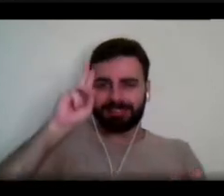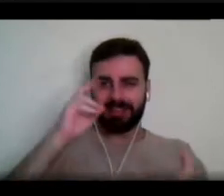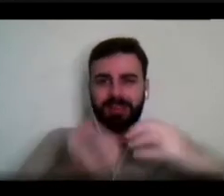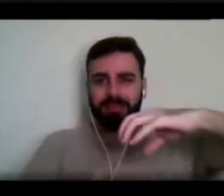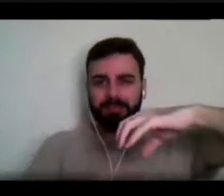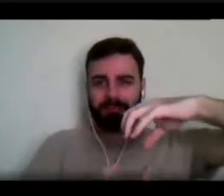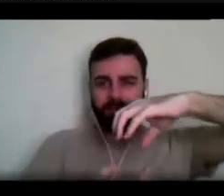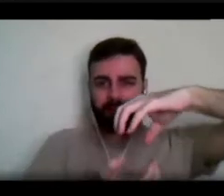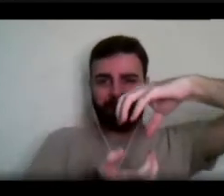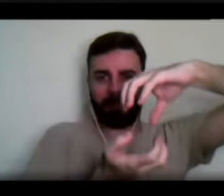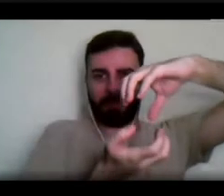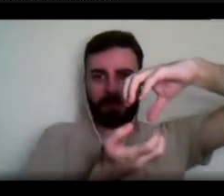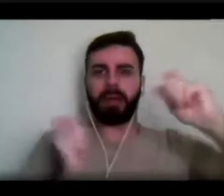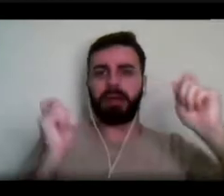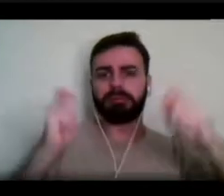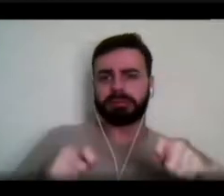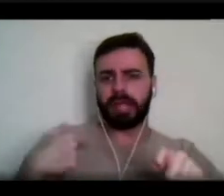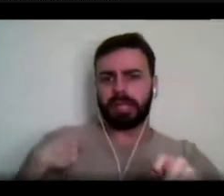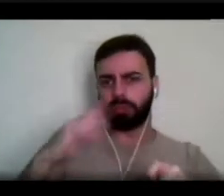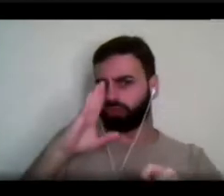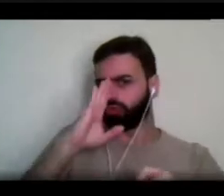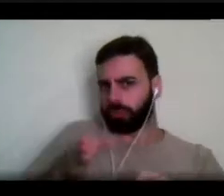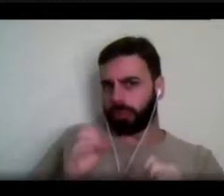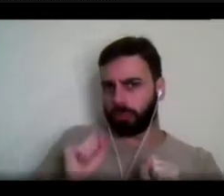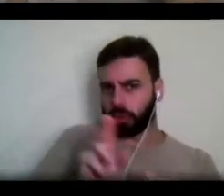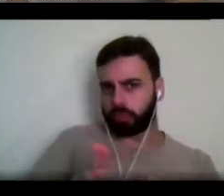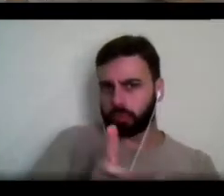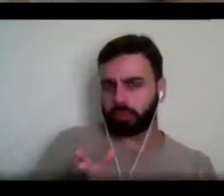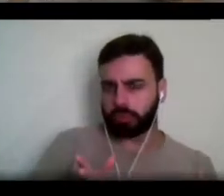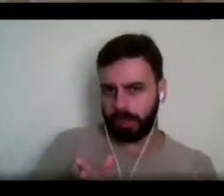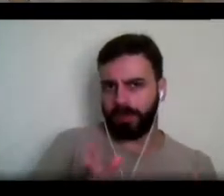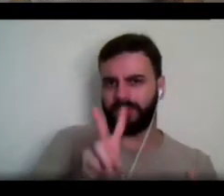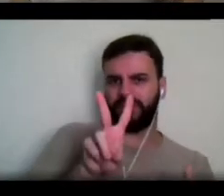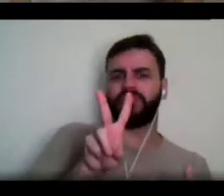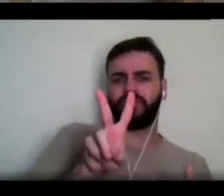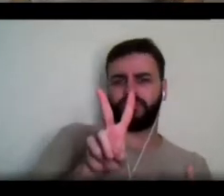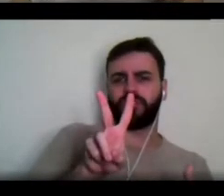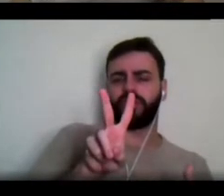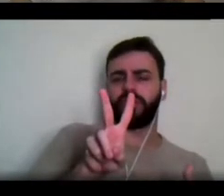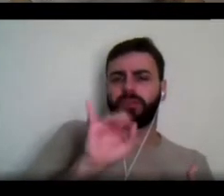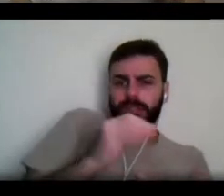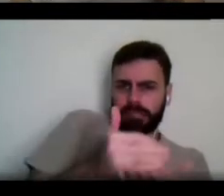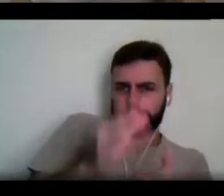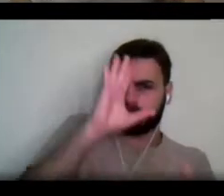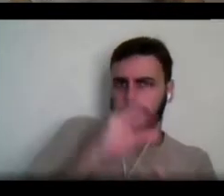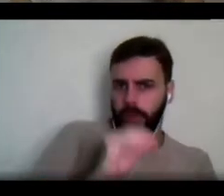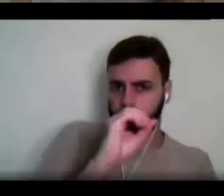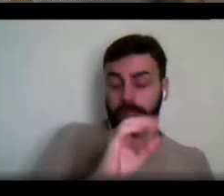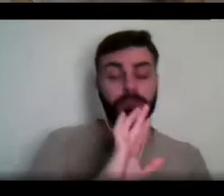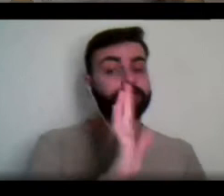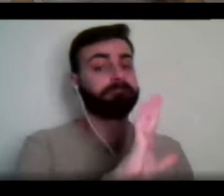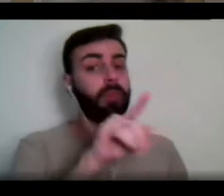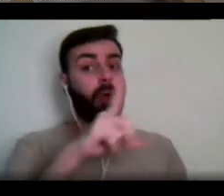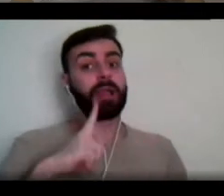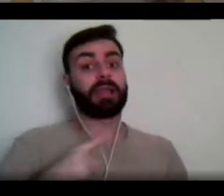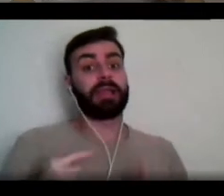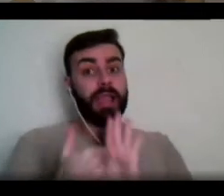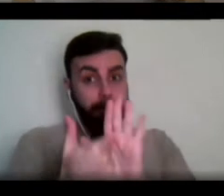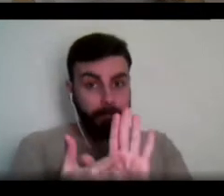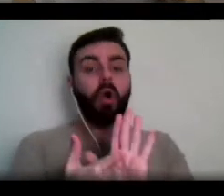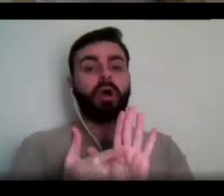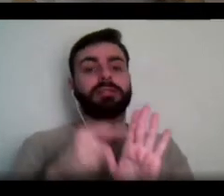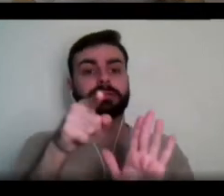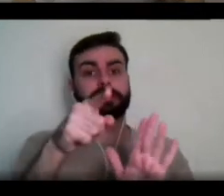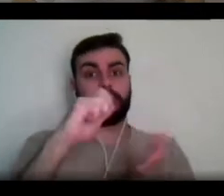Aí, tipo, quando ele não fala, eu já posso usar isso direto? Não. Não. Aqui, ó, ele diz que a